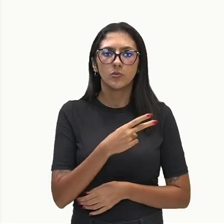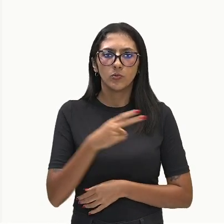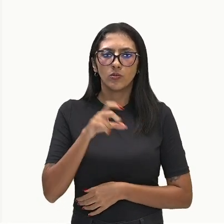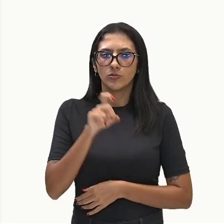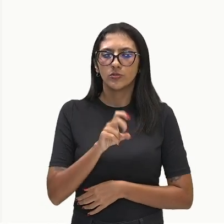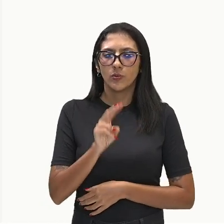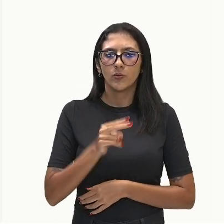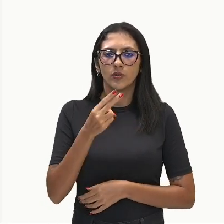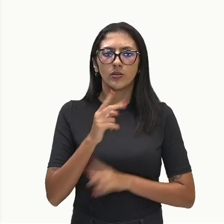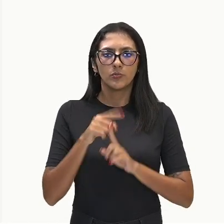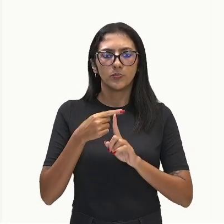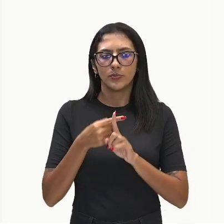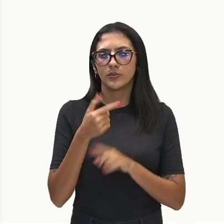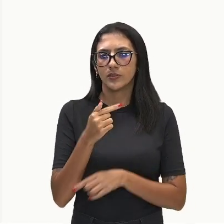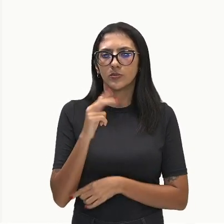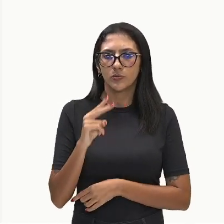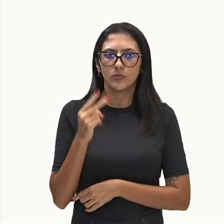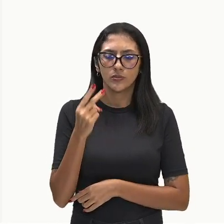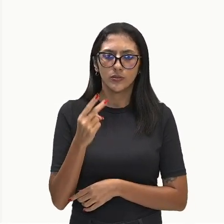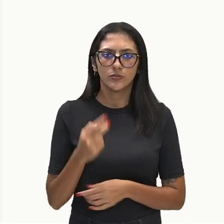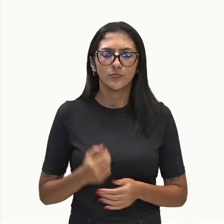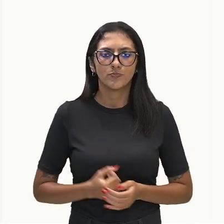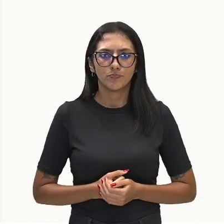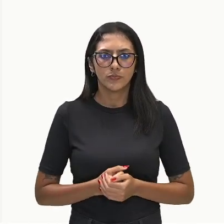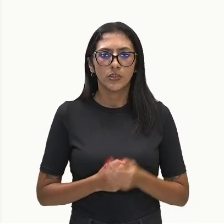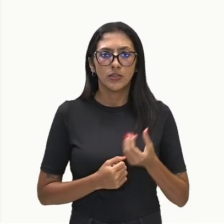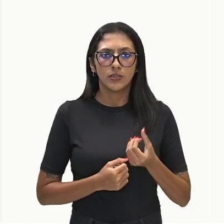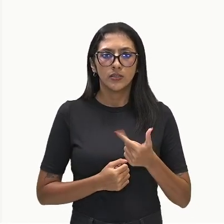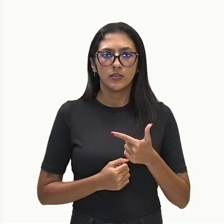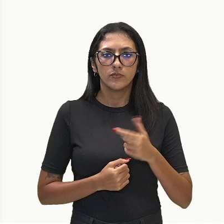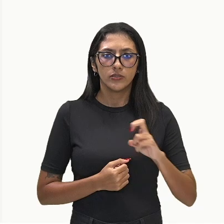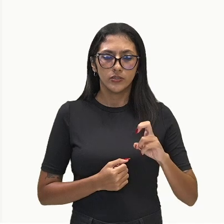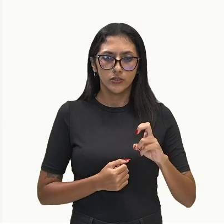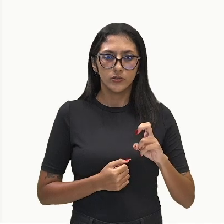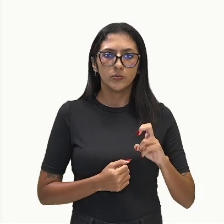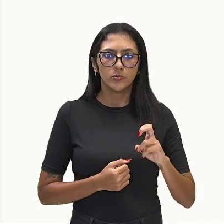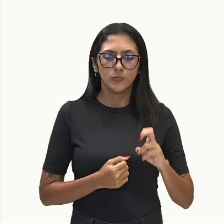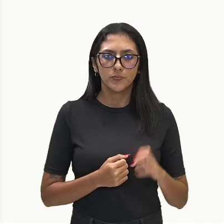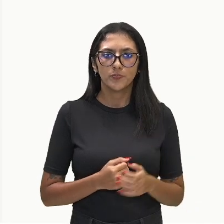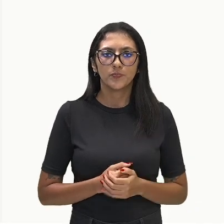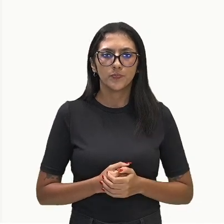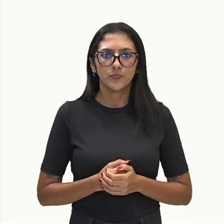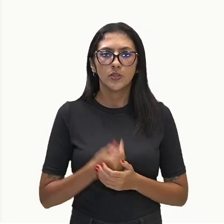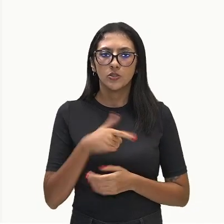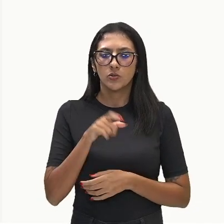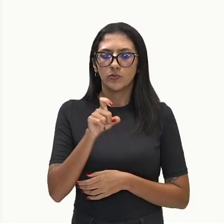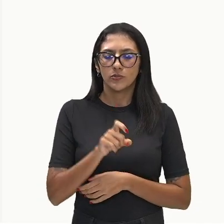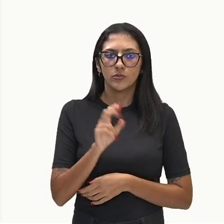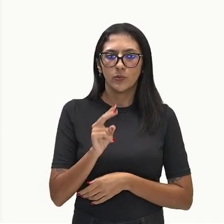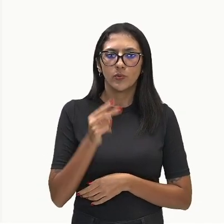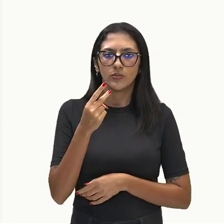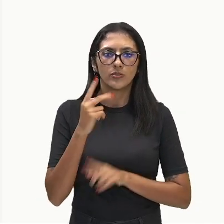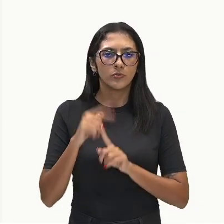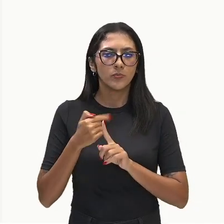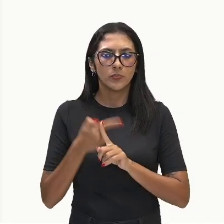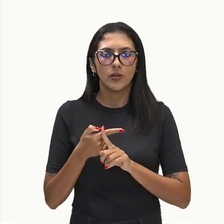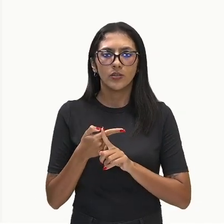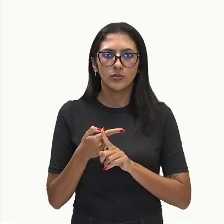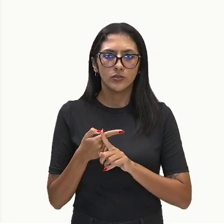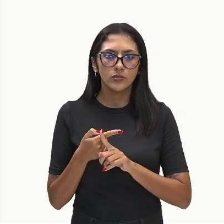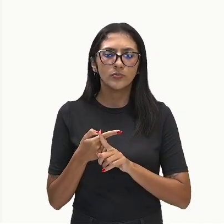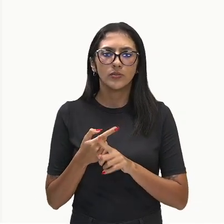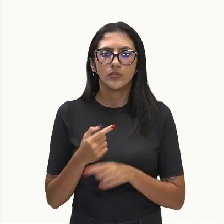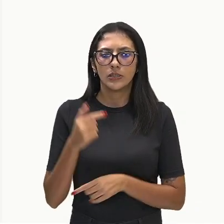quadrado. 25 ao quadrado é 625. Repetimos o x ao quadrado mais 7 ao quadrado,